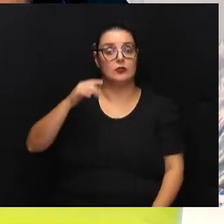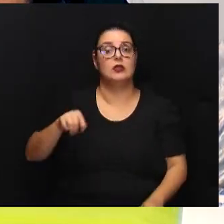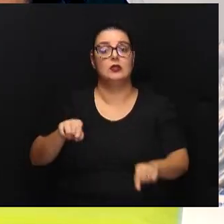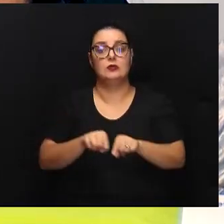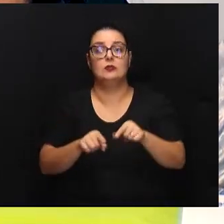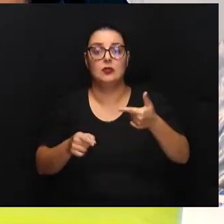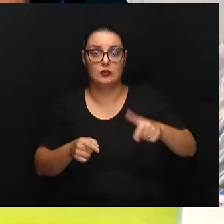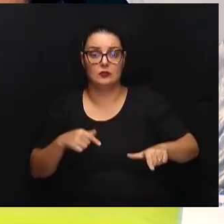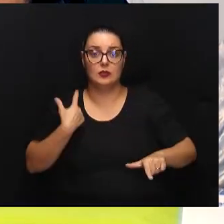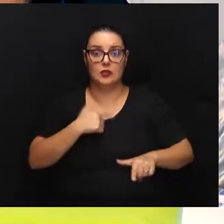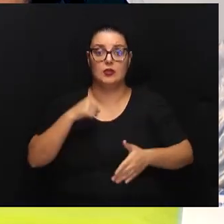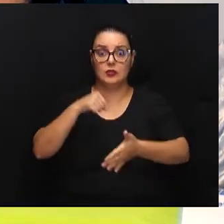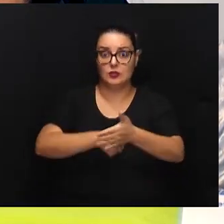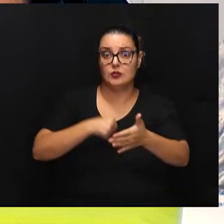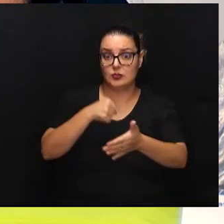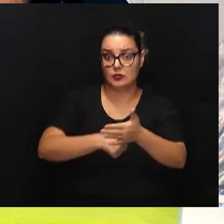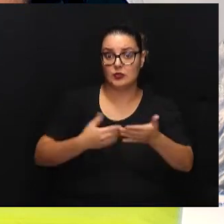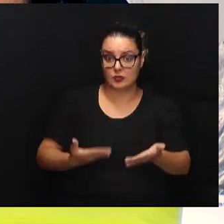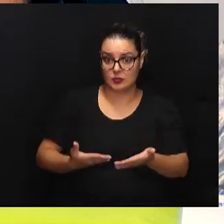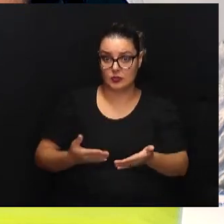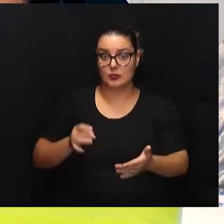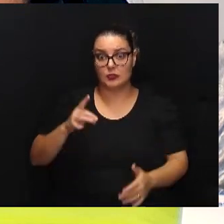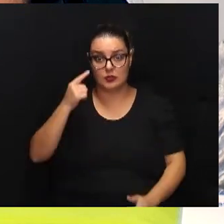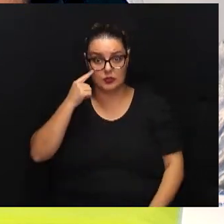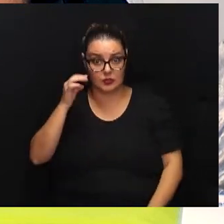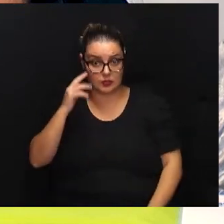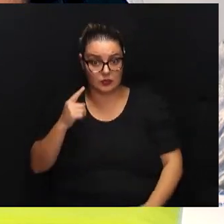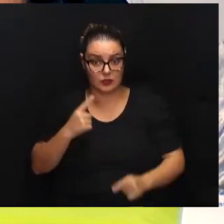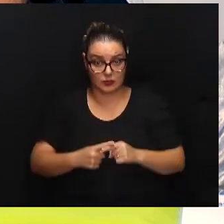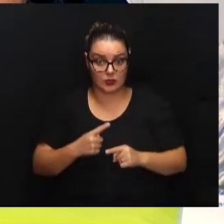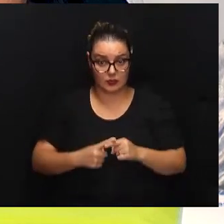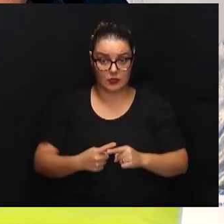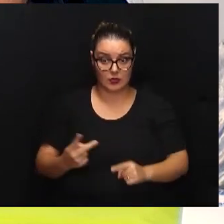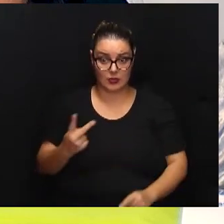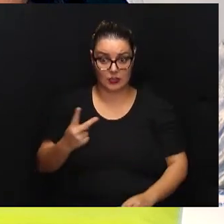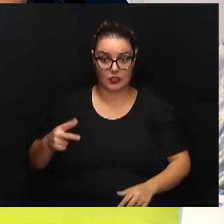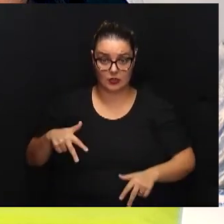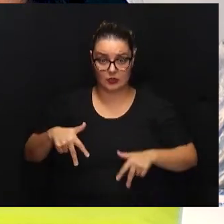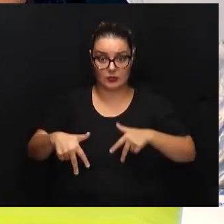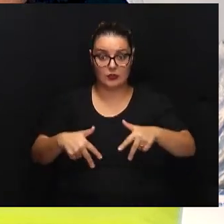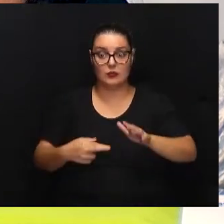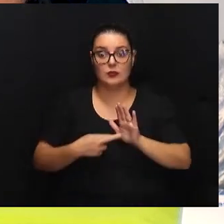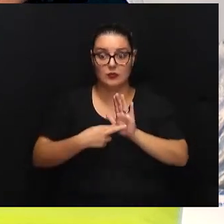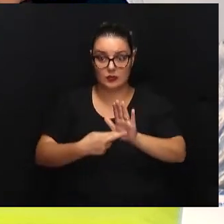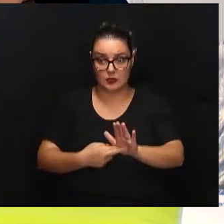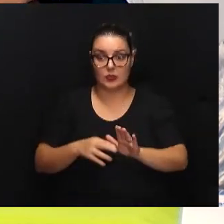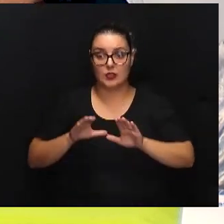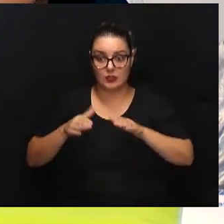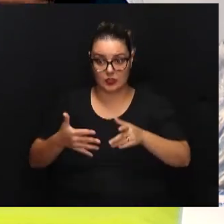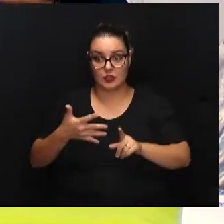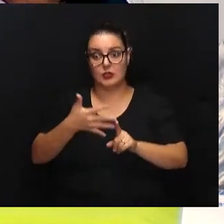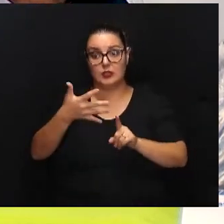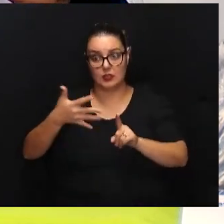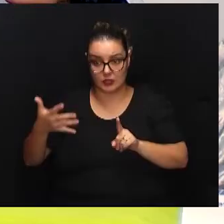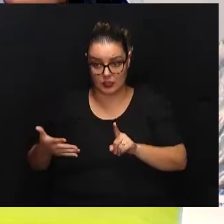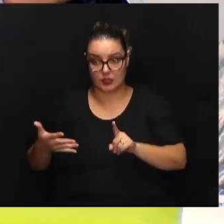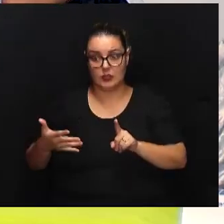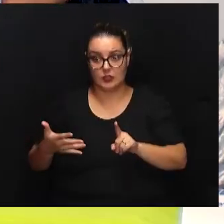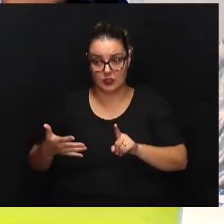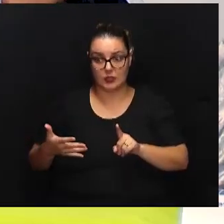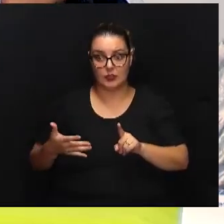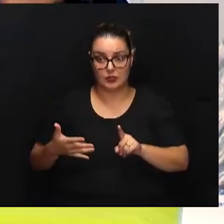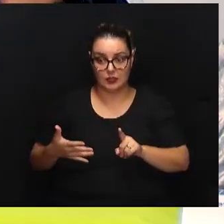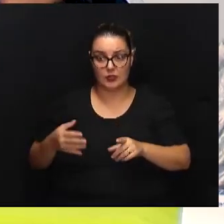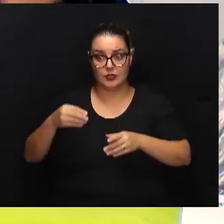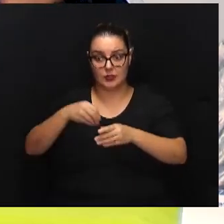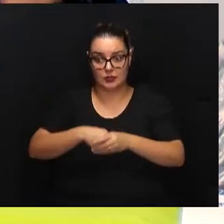está pensando porque nós temos duas figuras que representam a comunidade LGBTQIAPN+, dentro da Câmara de Campinas. E